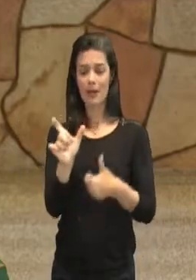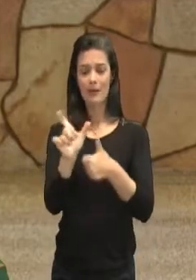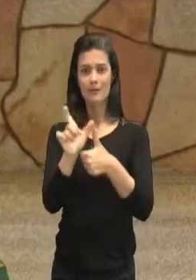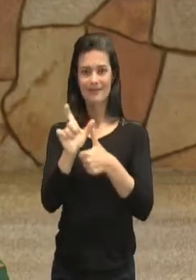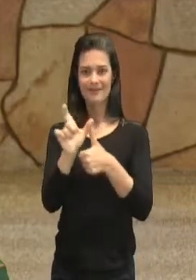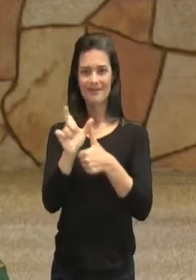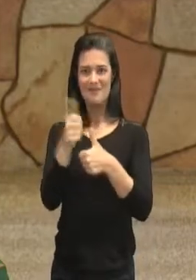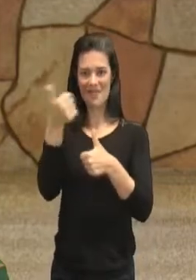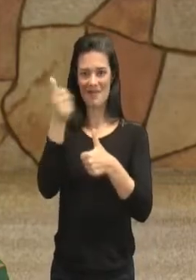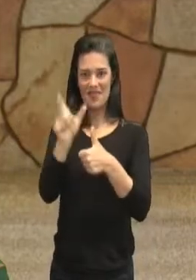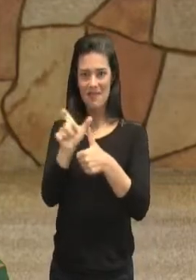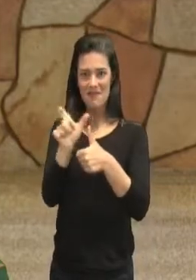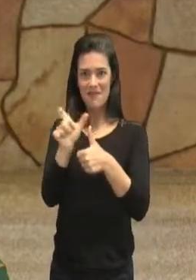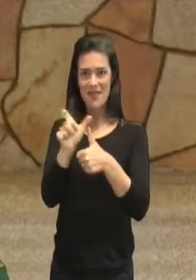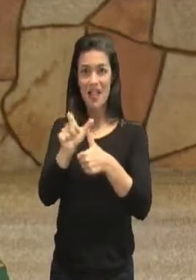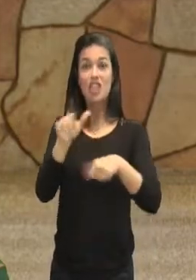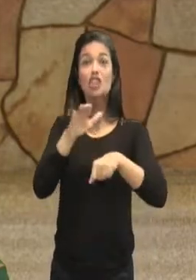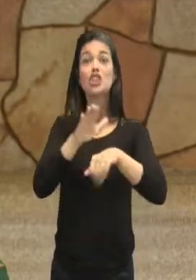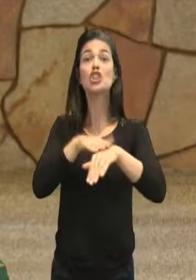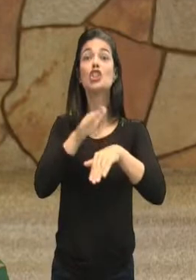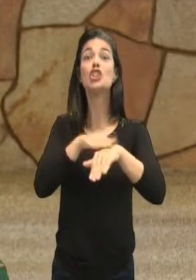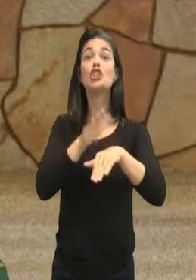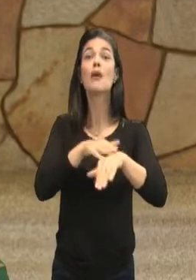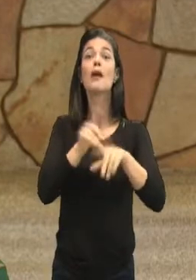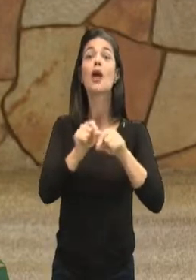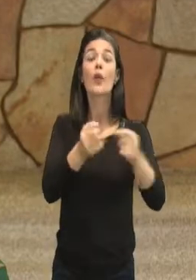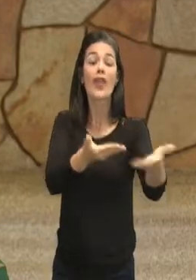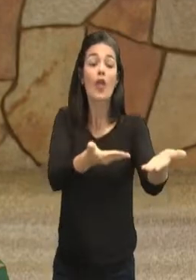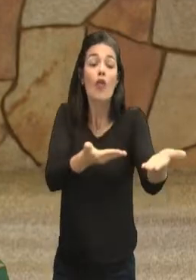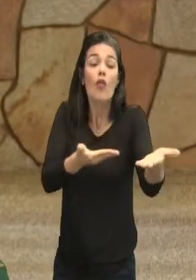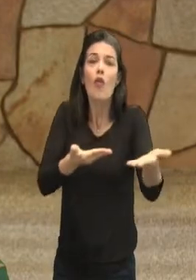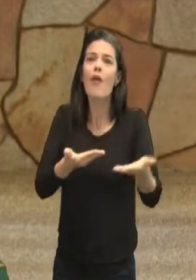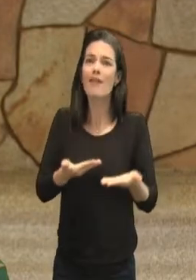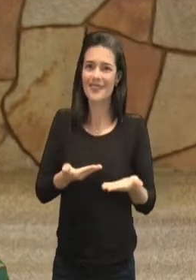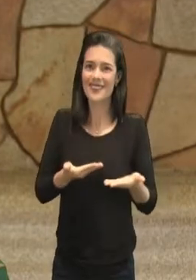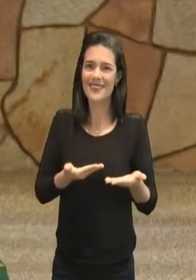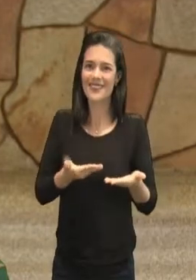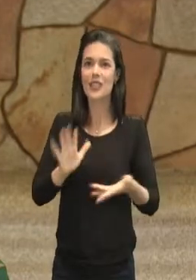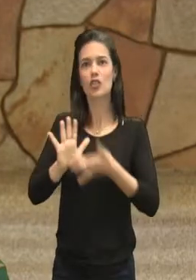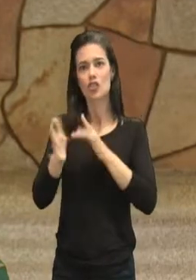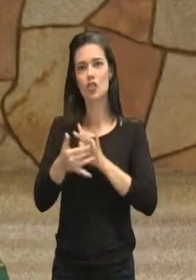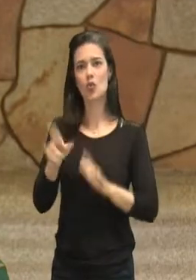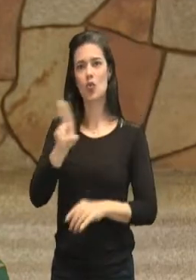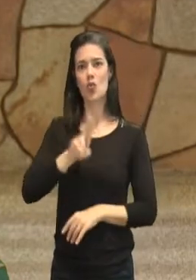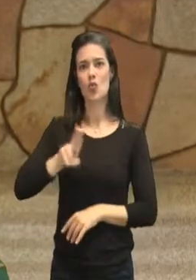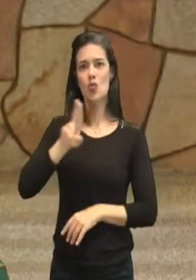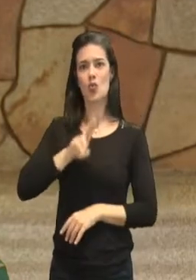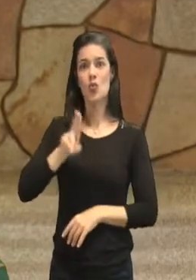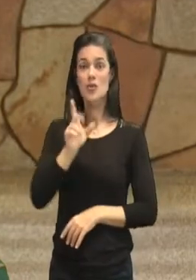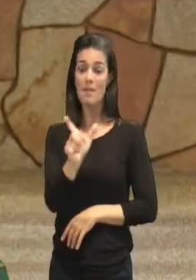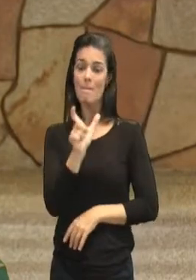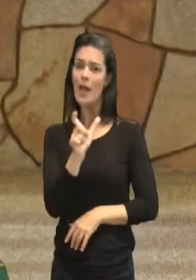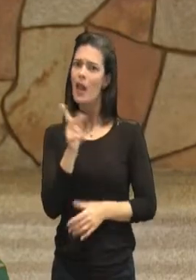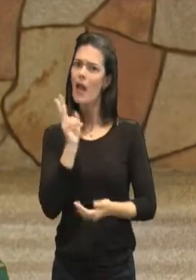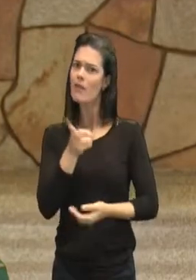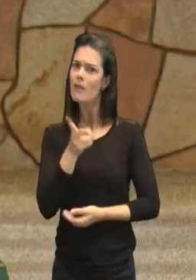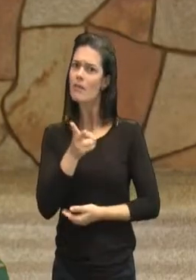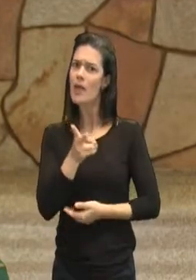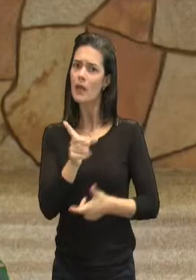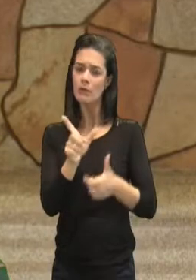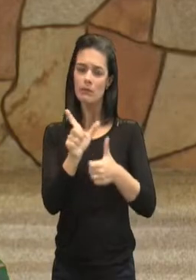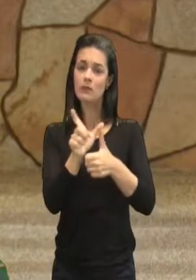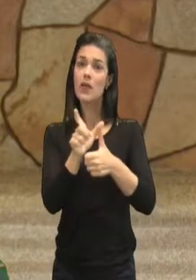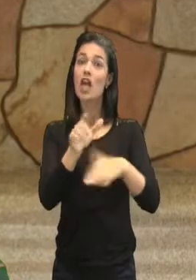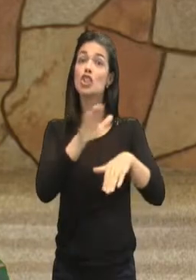chamado, alguém que é convidado. Vimos tanto na parábola dos trabalhadores da vinha e também na parábola